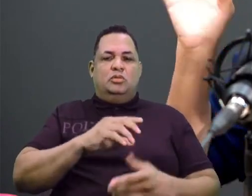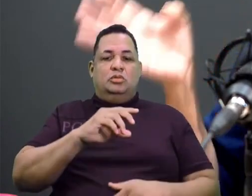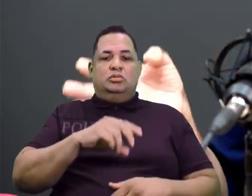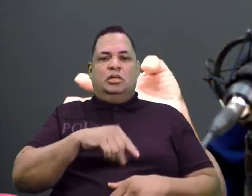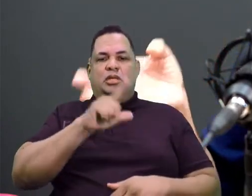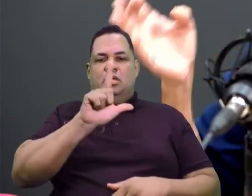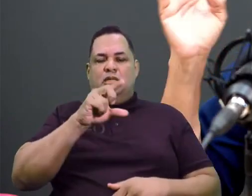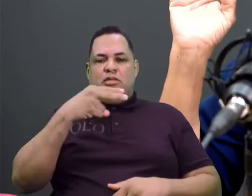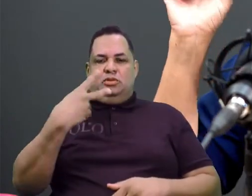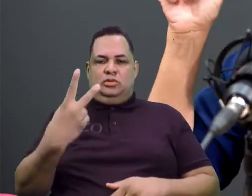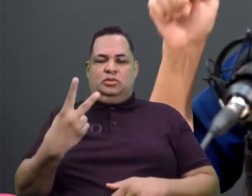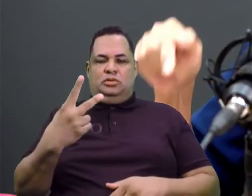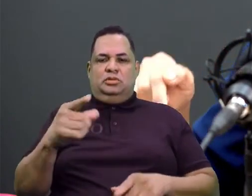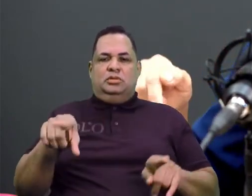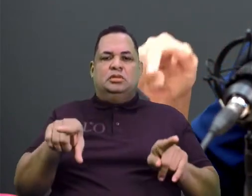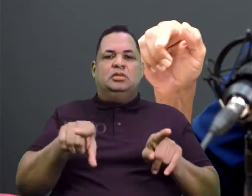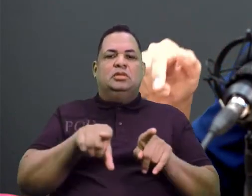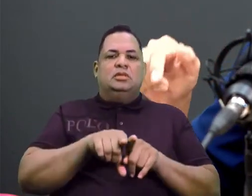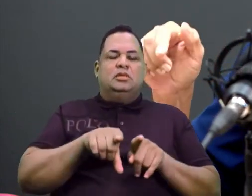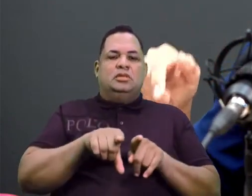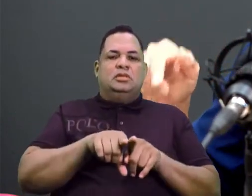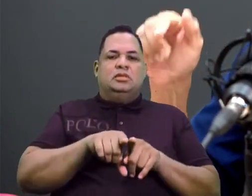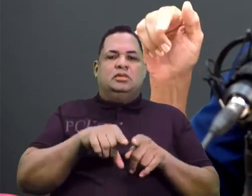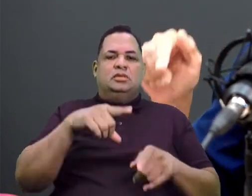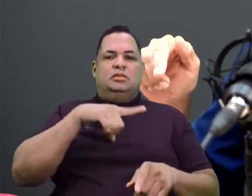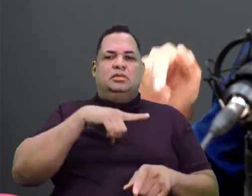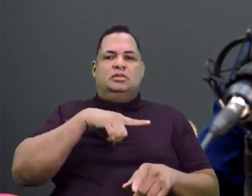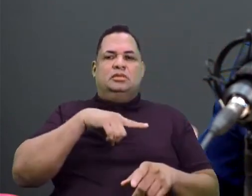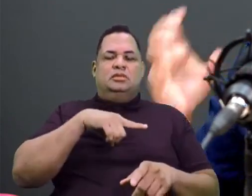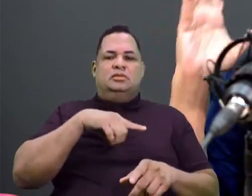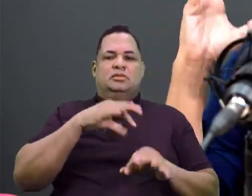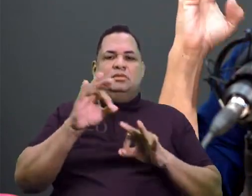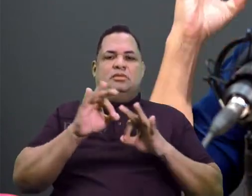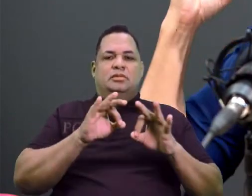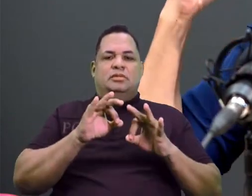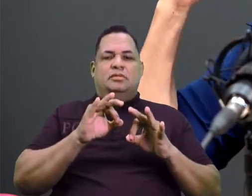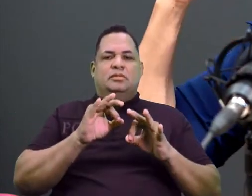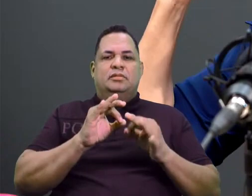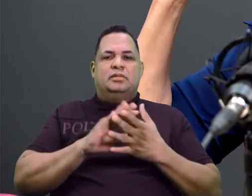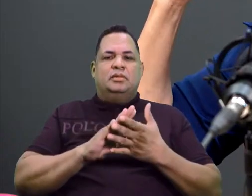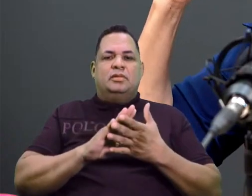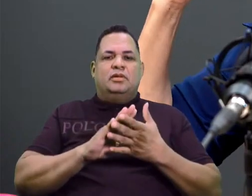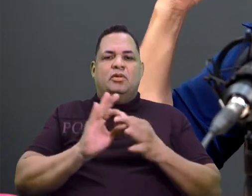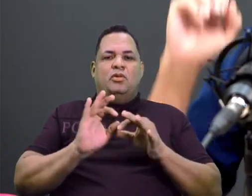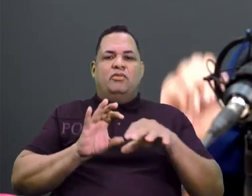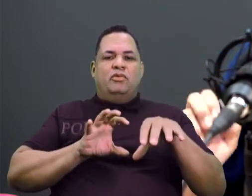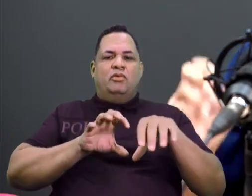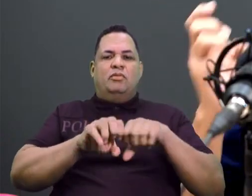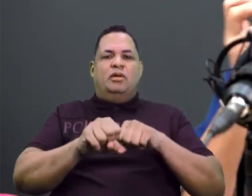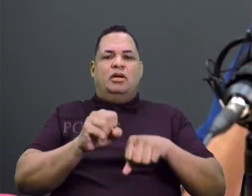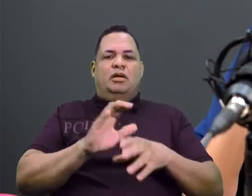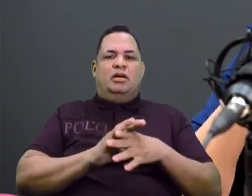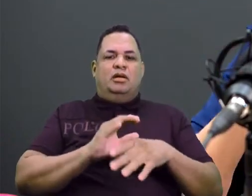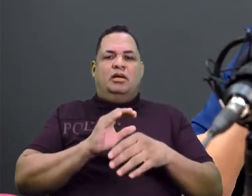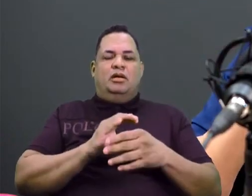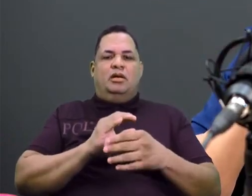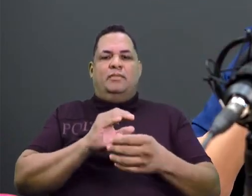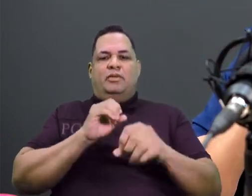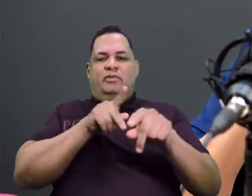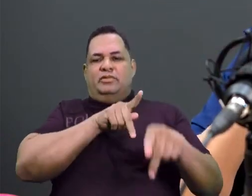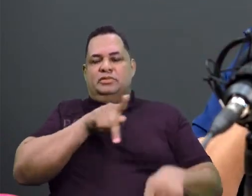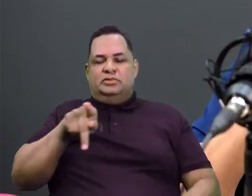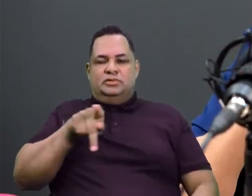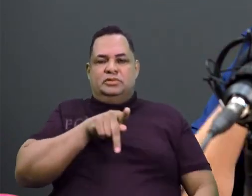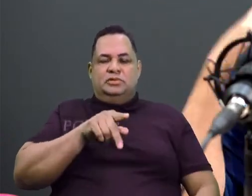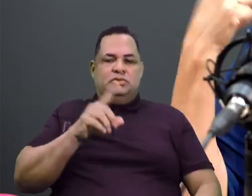A Tânia Felipe, que veio para formar instrutores surdos. O sinal dela é esse aqui. A Elaine,